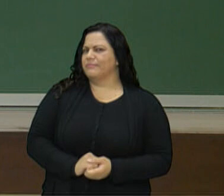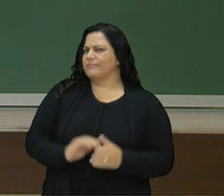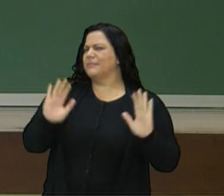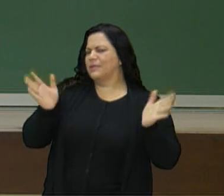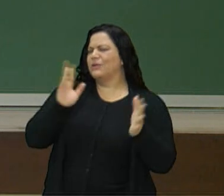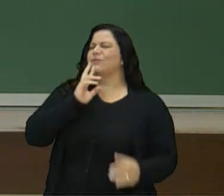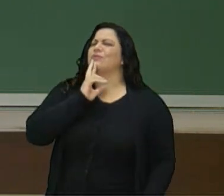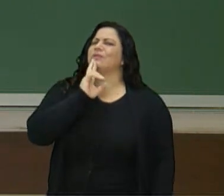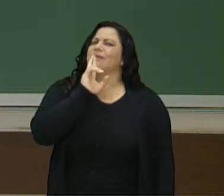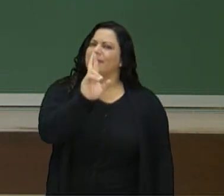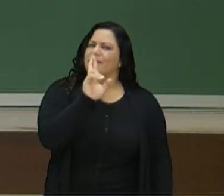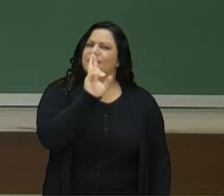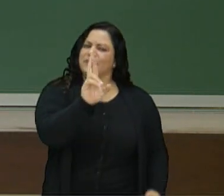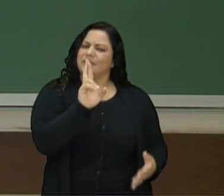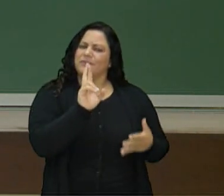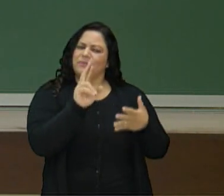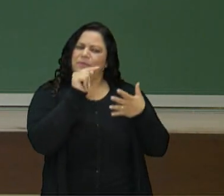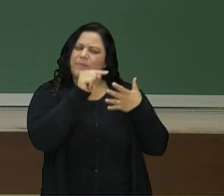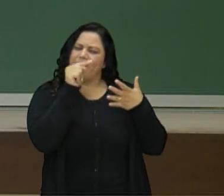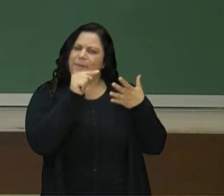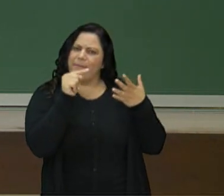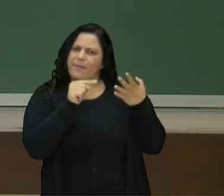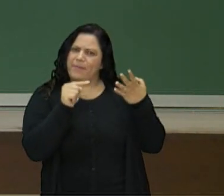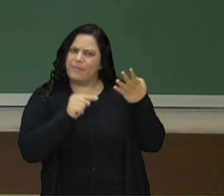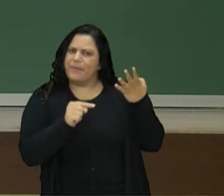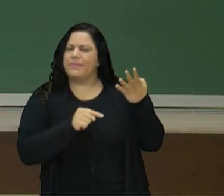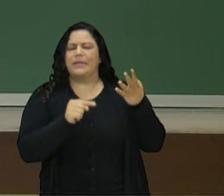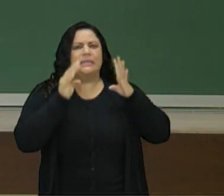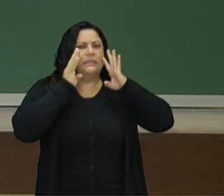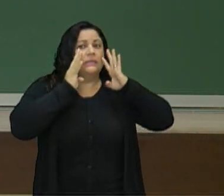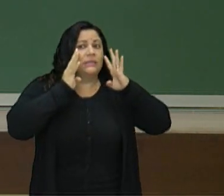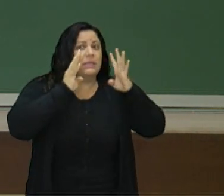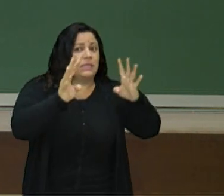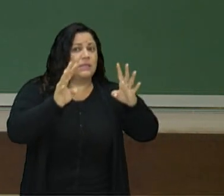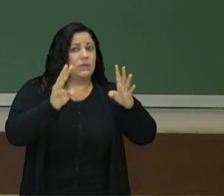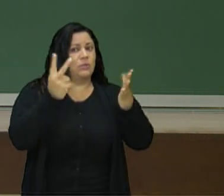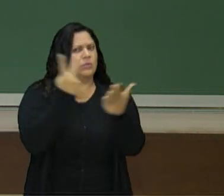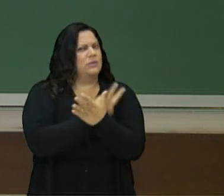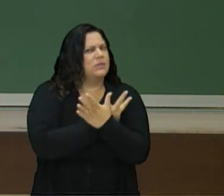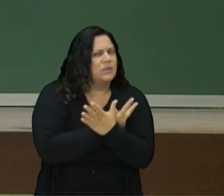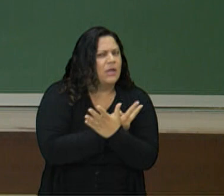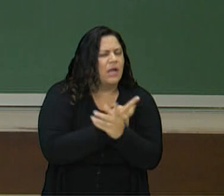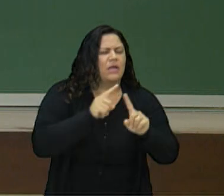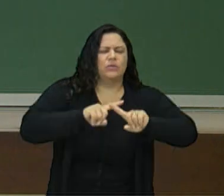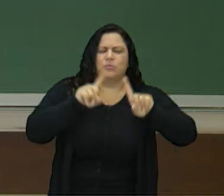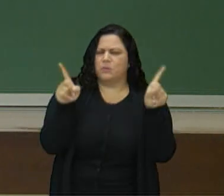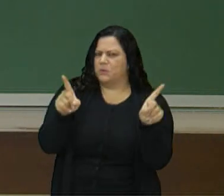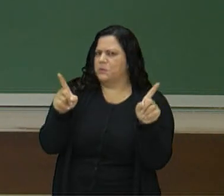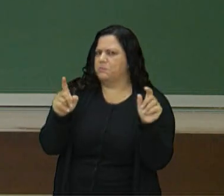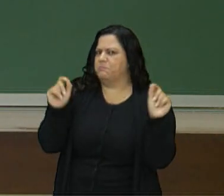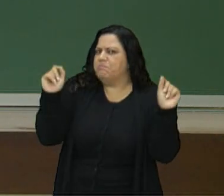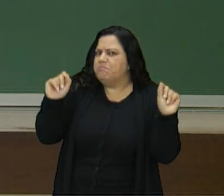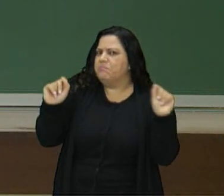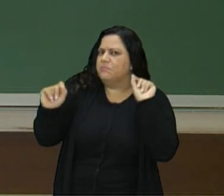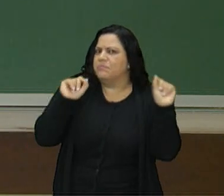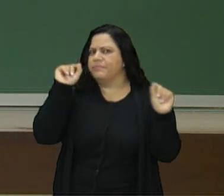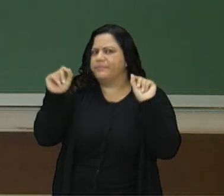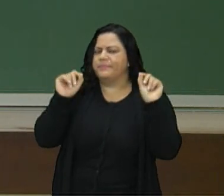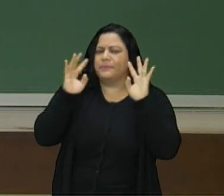resolvendo alternativa por alternativa. Muita atenção, porque está escrito errado, mas pode ser a alternativa correta. Está escrito correto, mas pode ser a alternativa